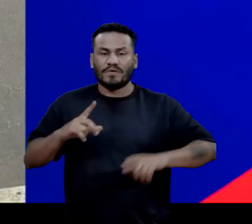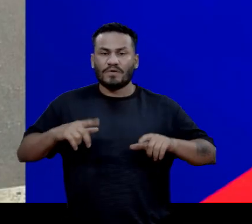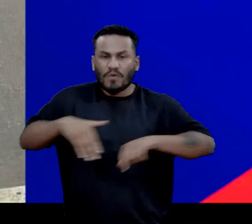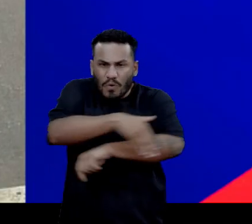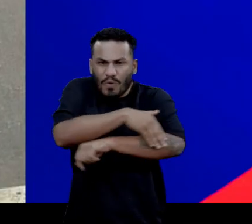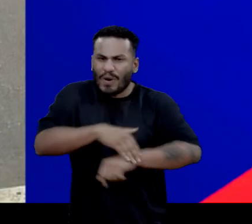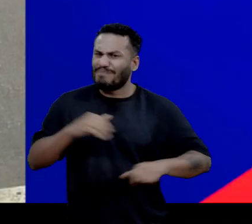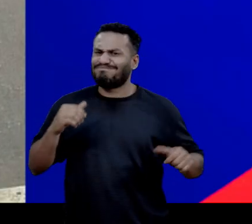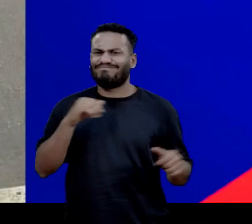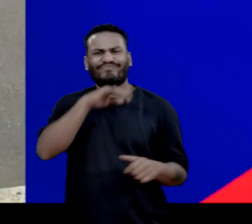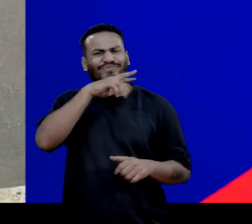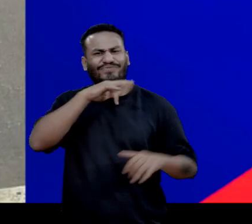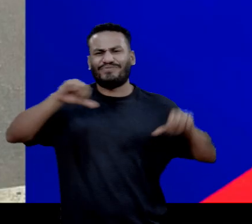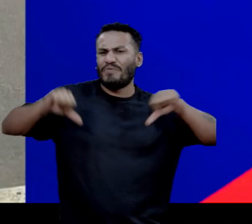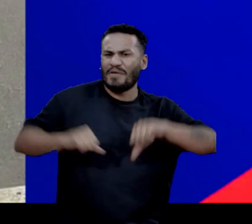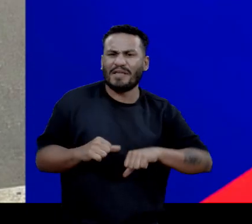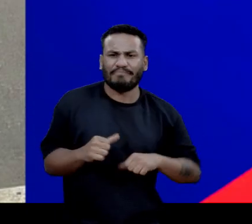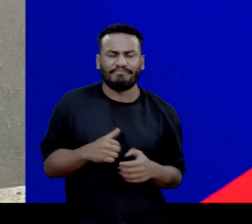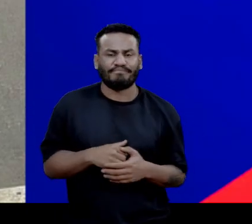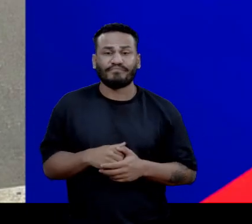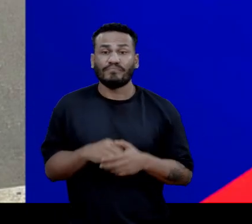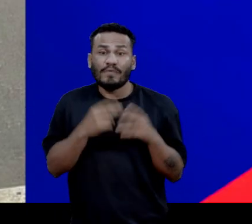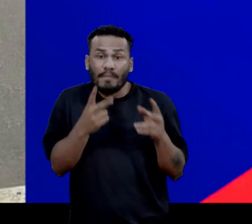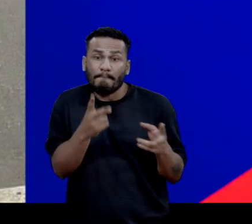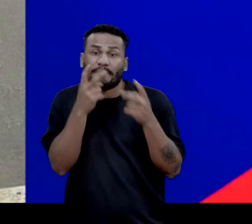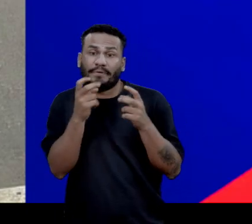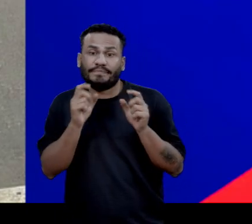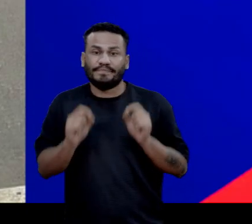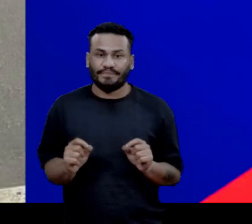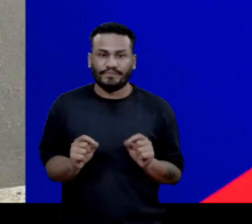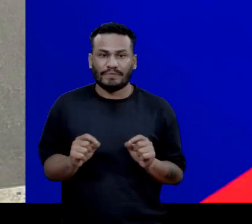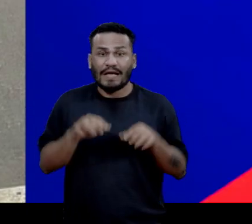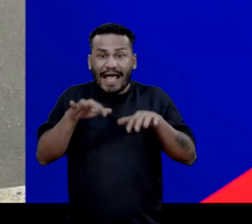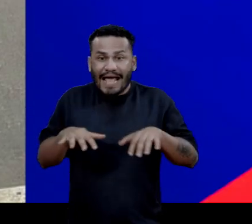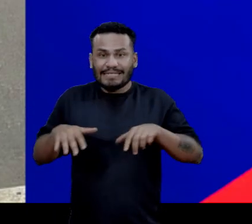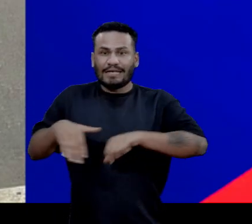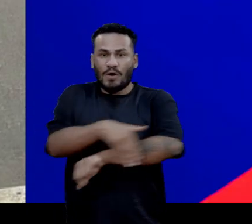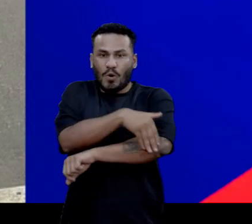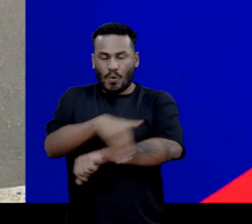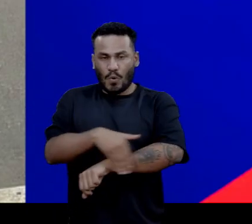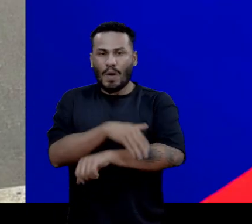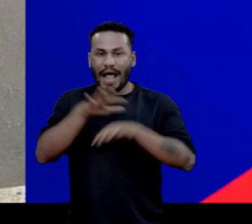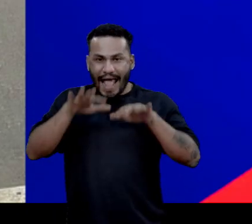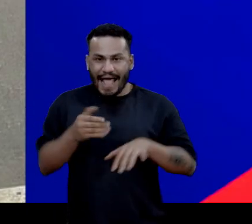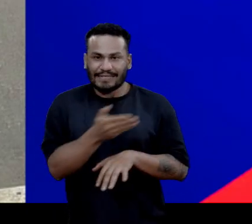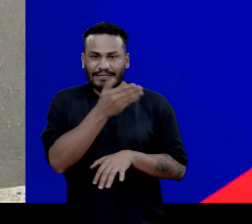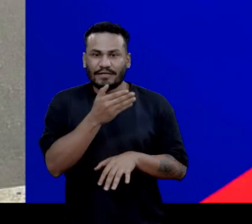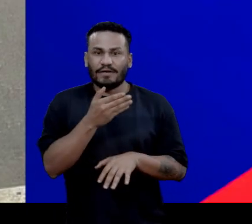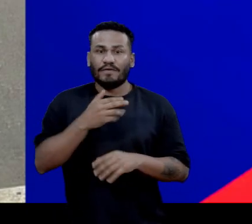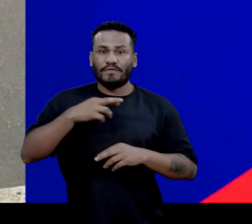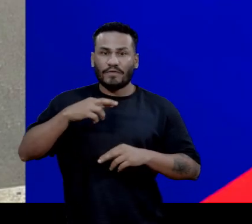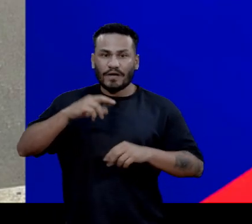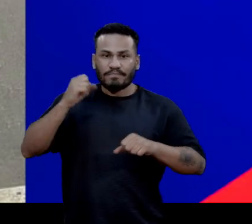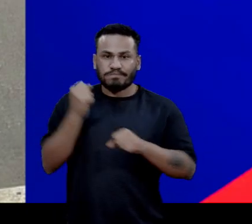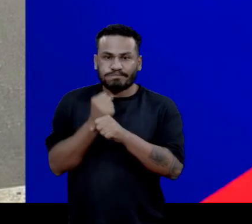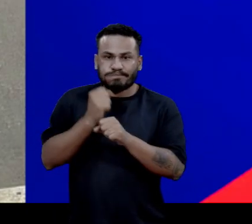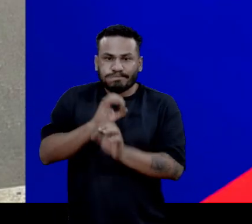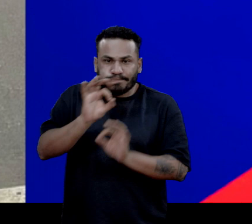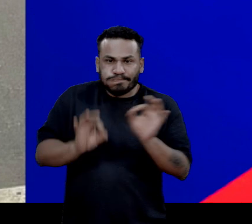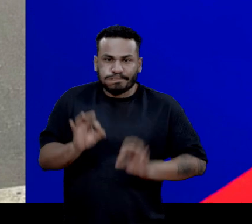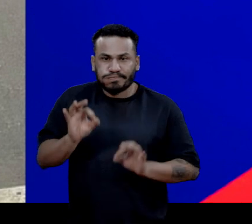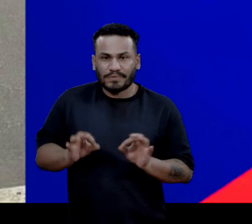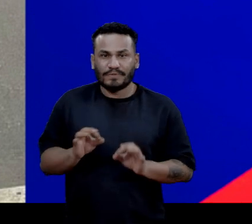asfalto de péssima qualidade. O que mais me chama a atenção é que essa rodovia, senhoras e senhores, foi revitalizada e